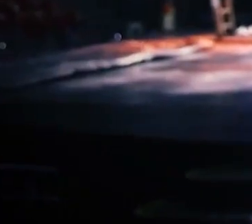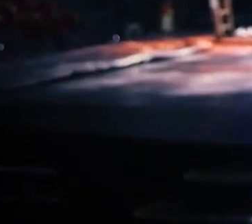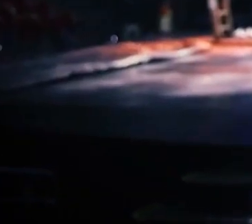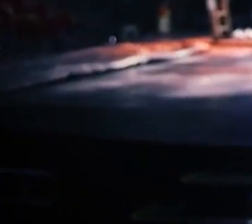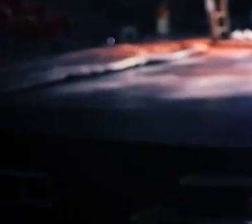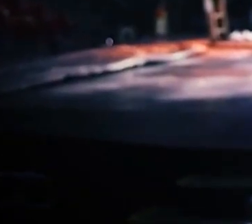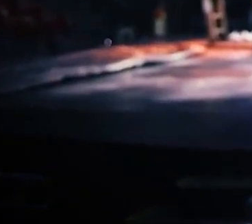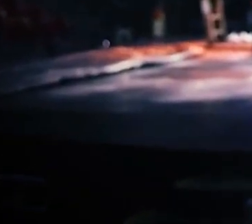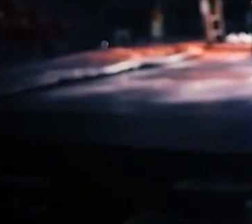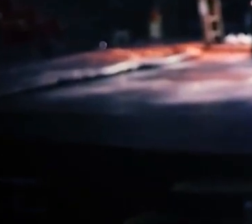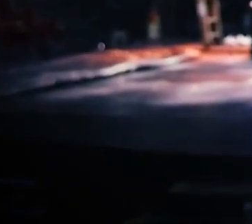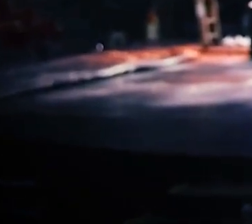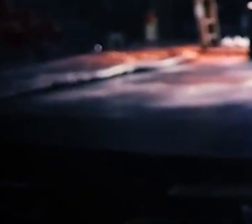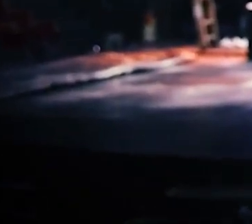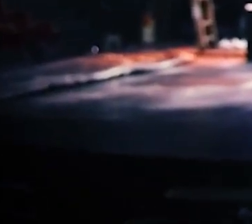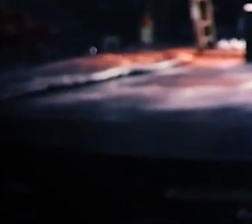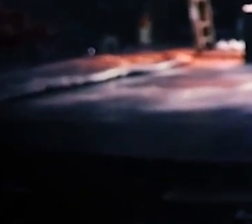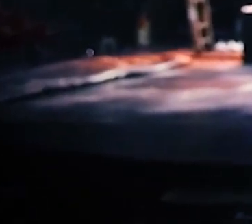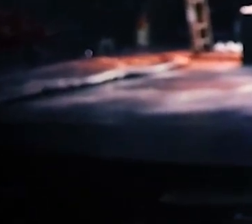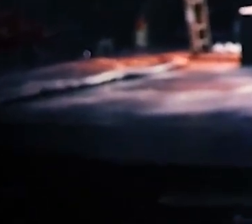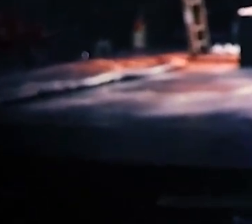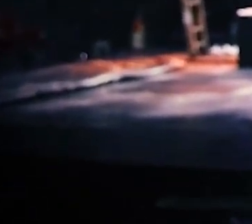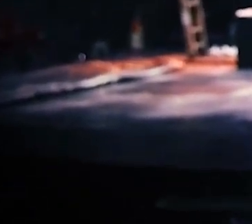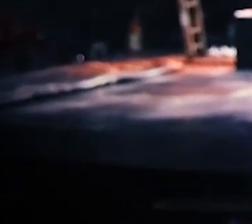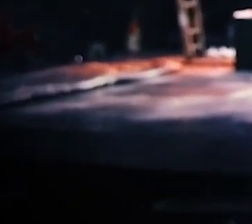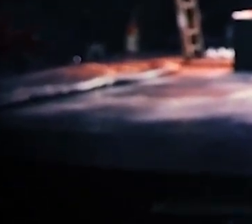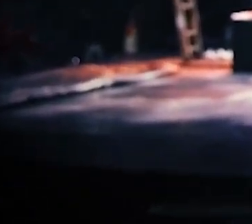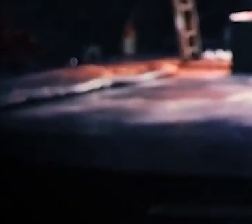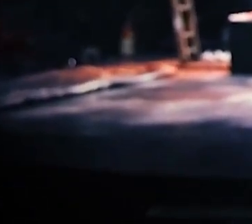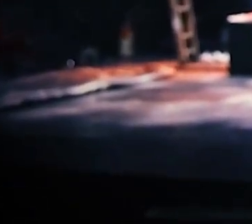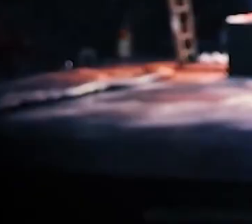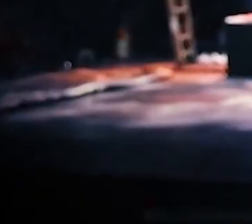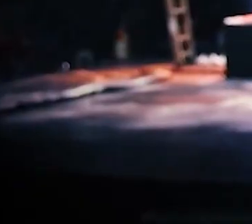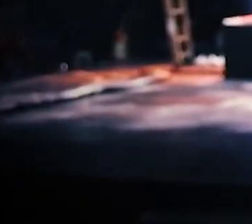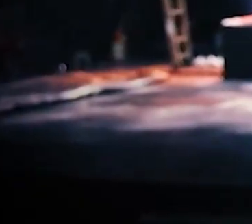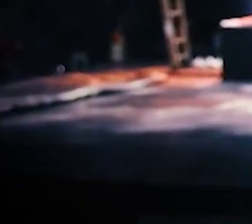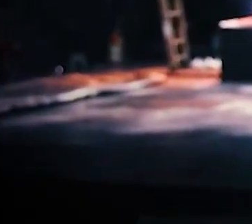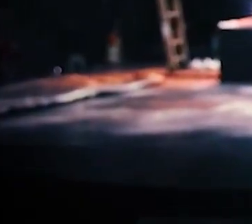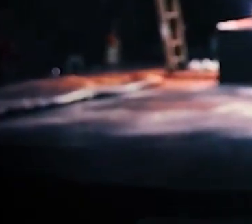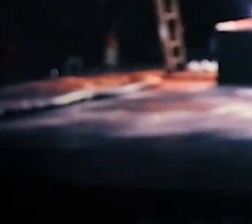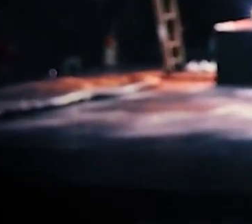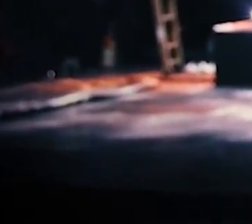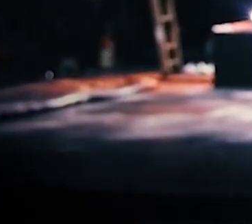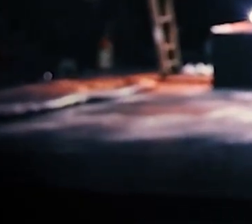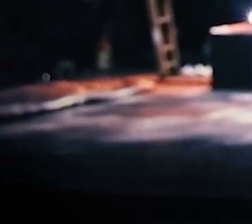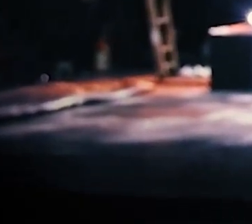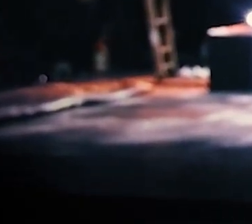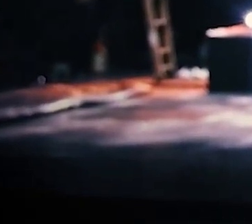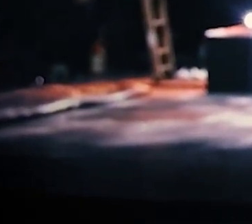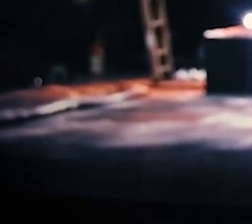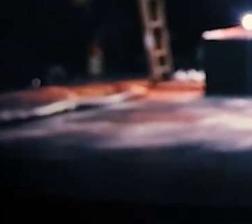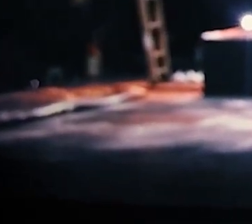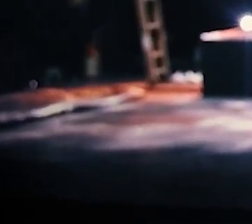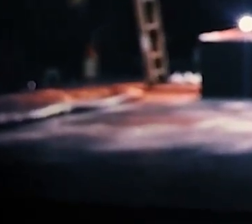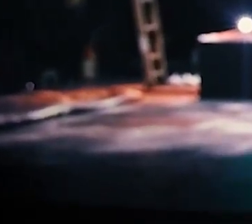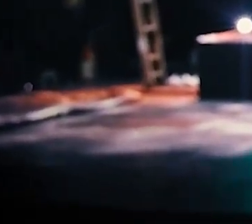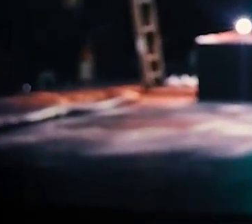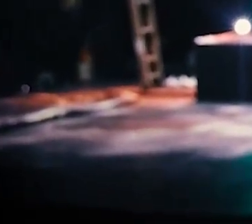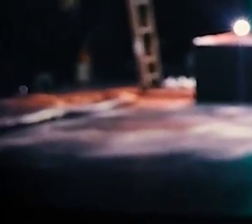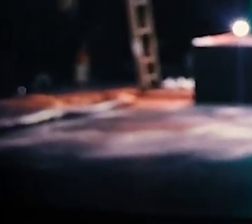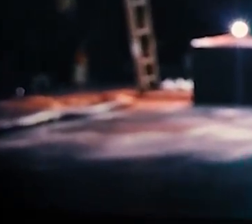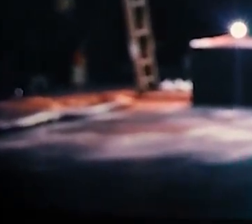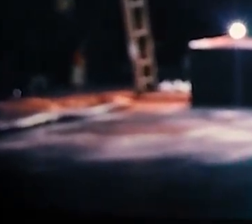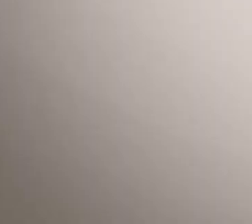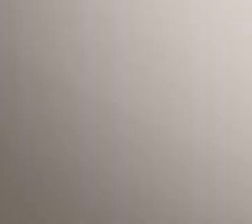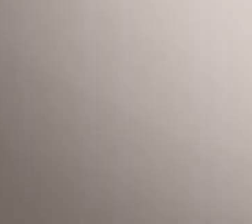8 histórias reescritas por um gesto de amor. Seja um doador de órgãos, porque gestos de amor duram